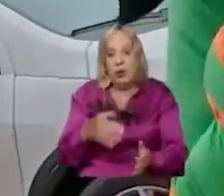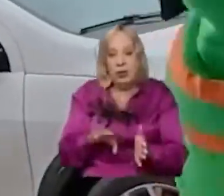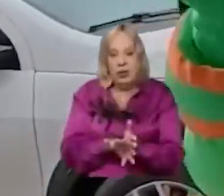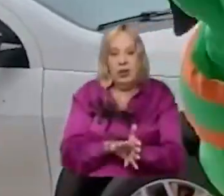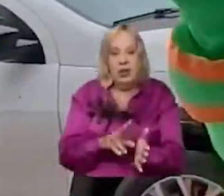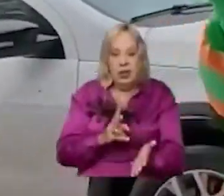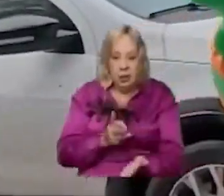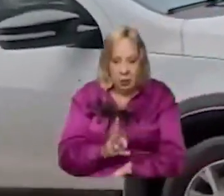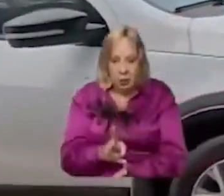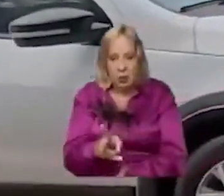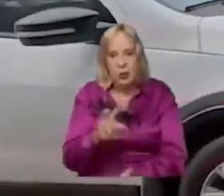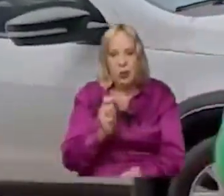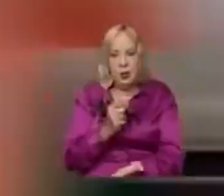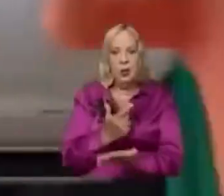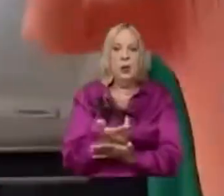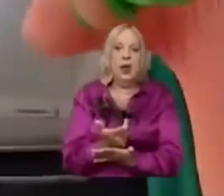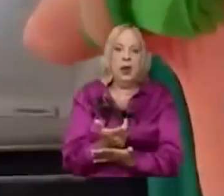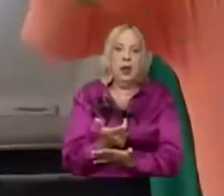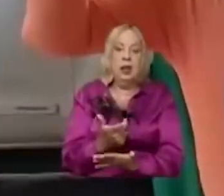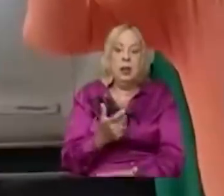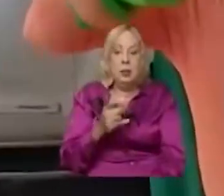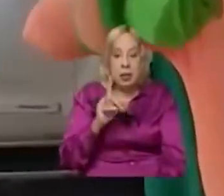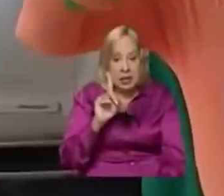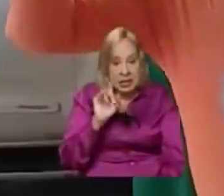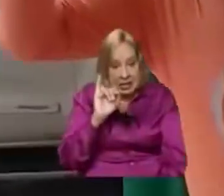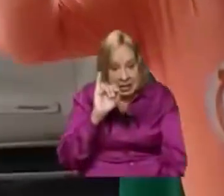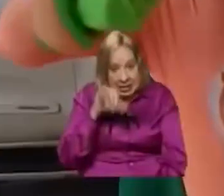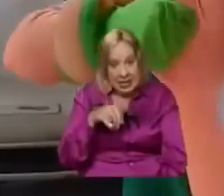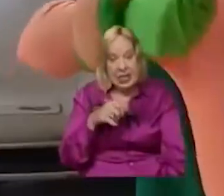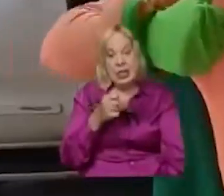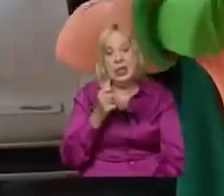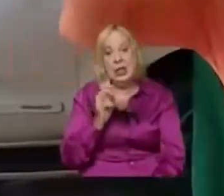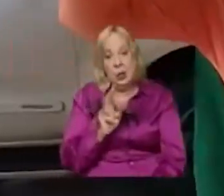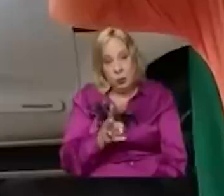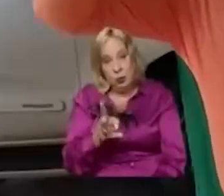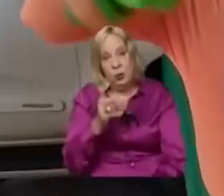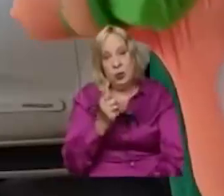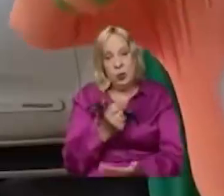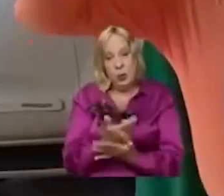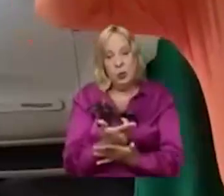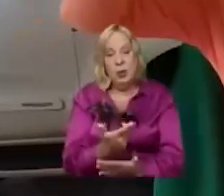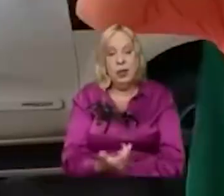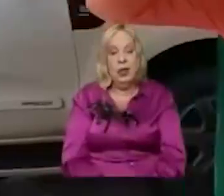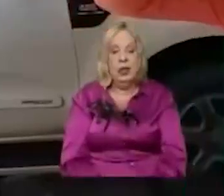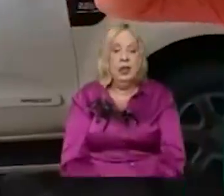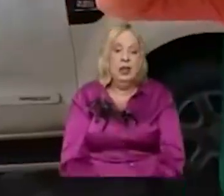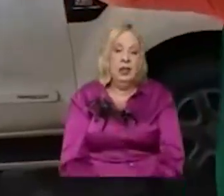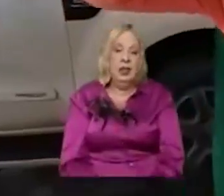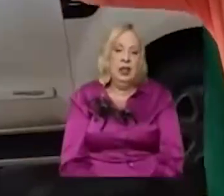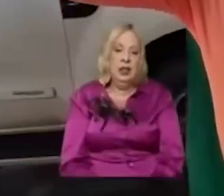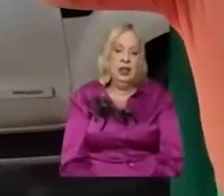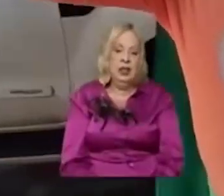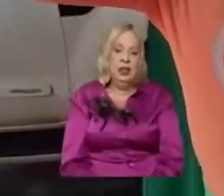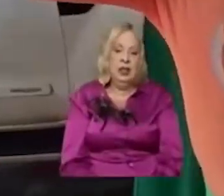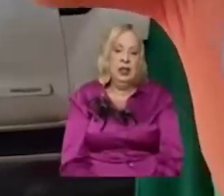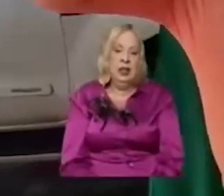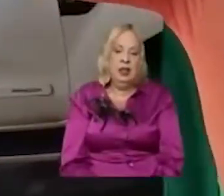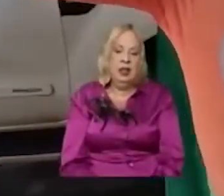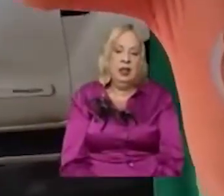continuar comprando, quem não compra não ganha, né? Mas você como Antônio Wagner, que adquiriu pelo WhatsApp do Galego e é mais um contemplado.